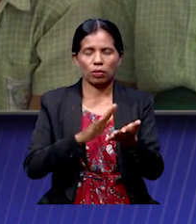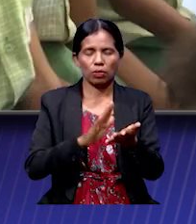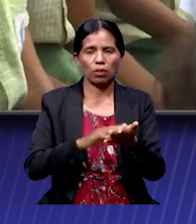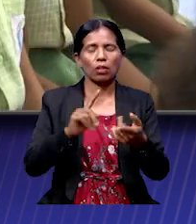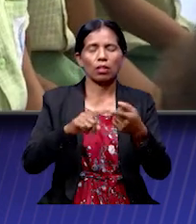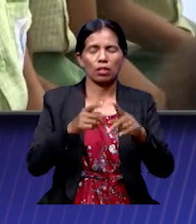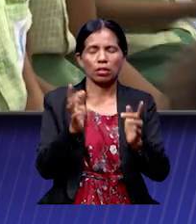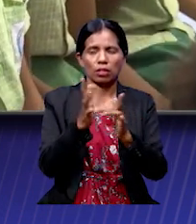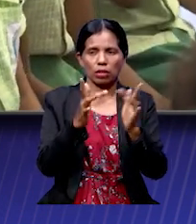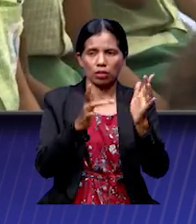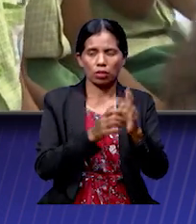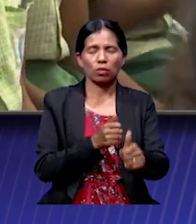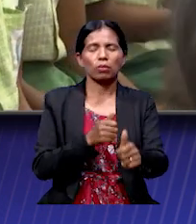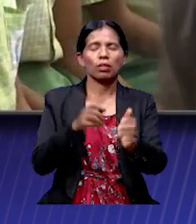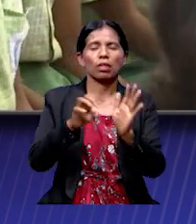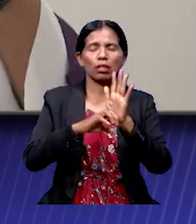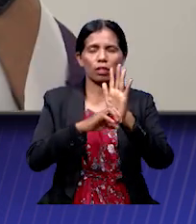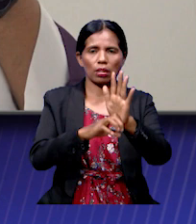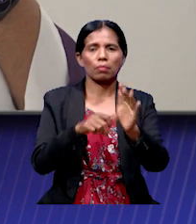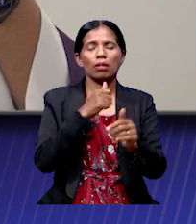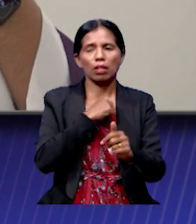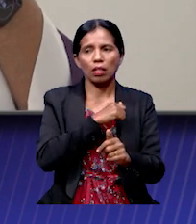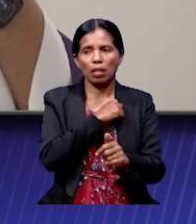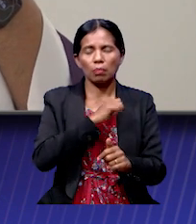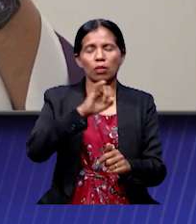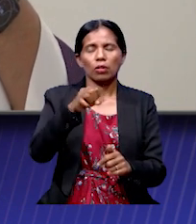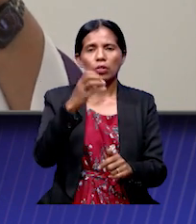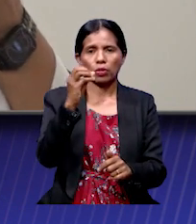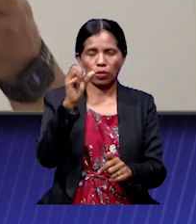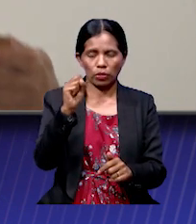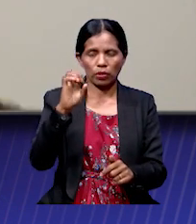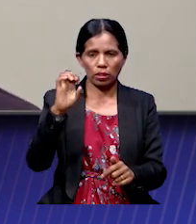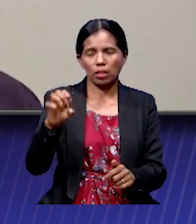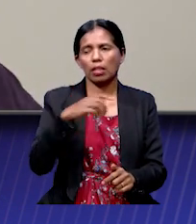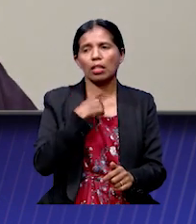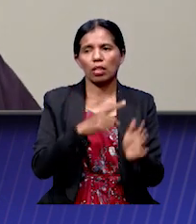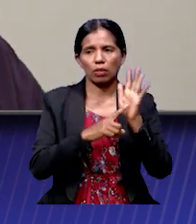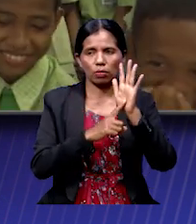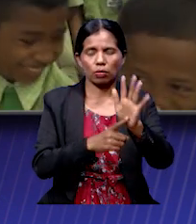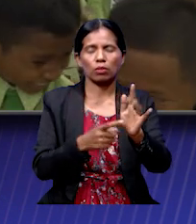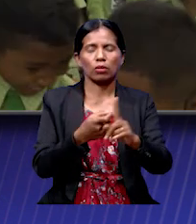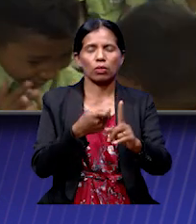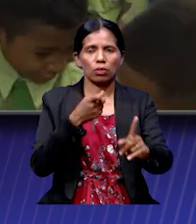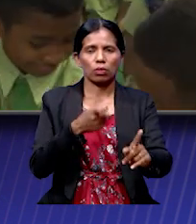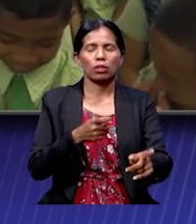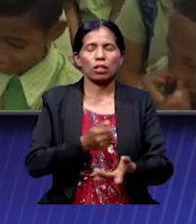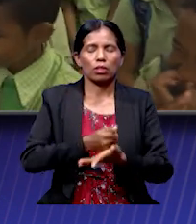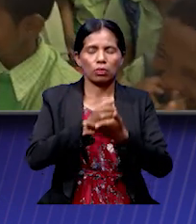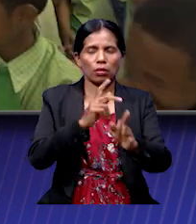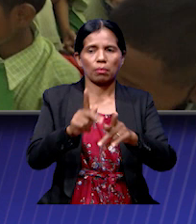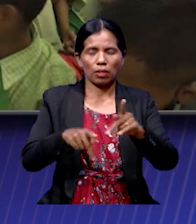Jesus, atubanate exemplo, nebe Padre José Martins, a tudo ona, li russi nia sacrifício, ba povo